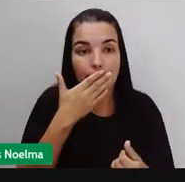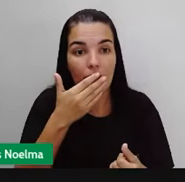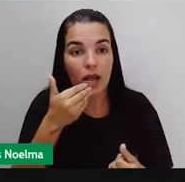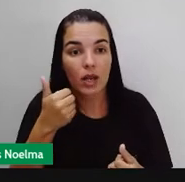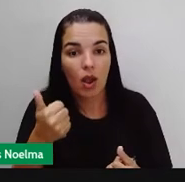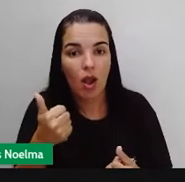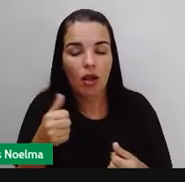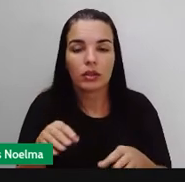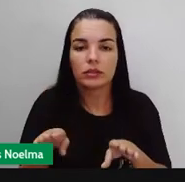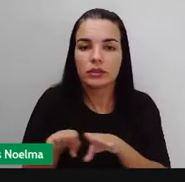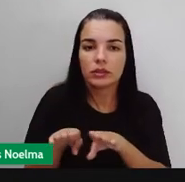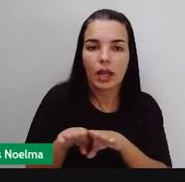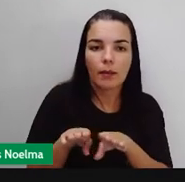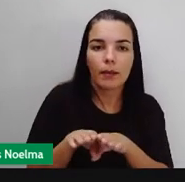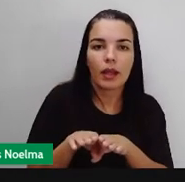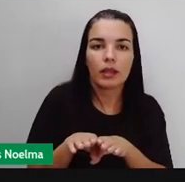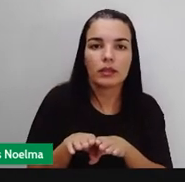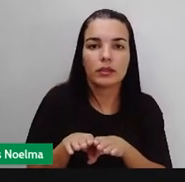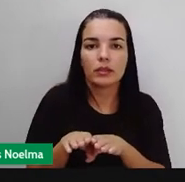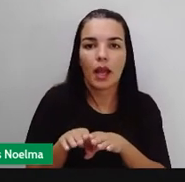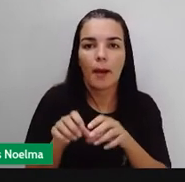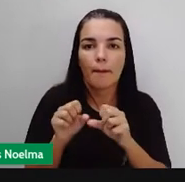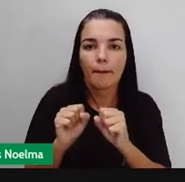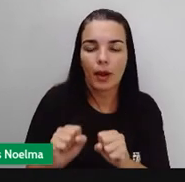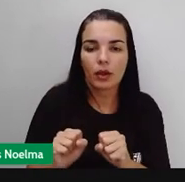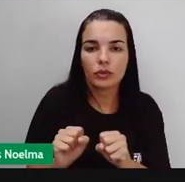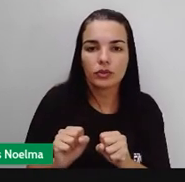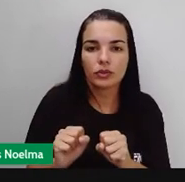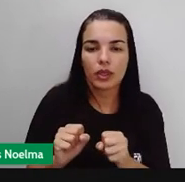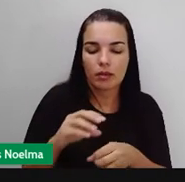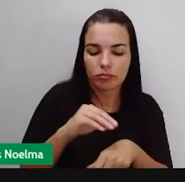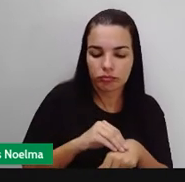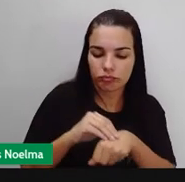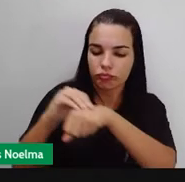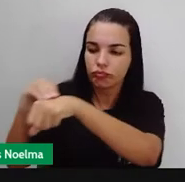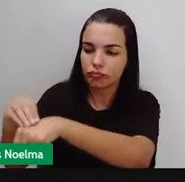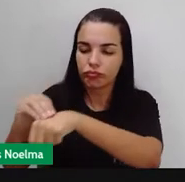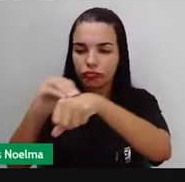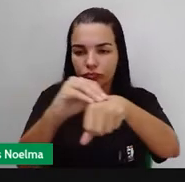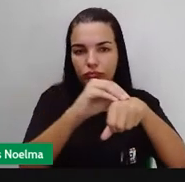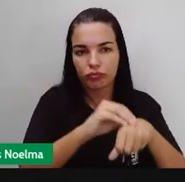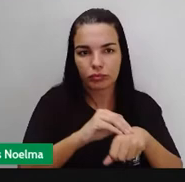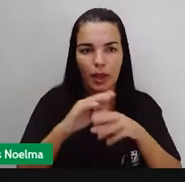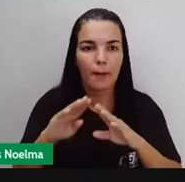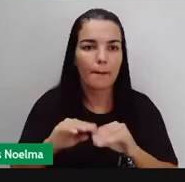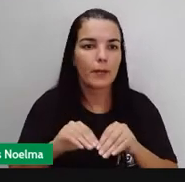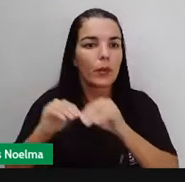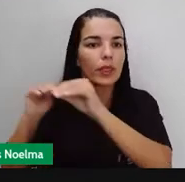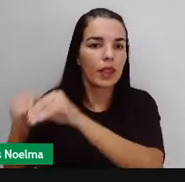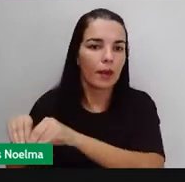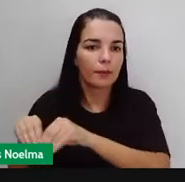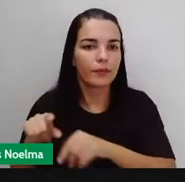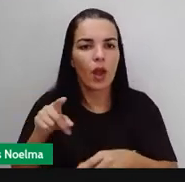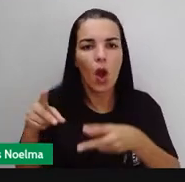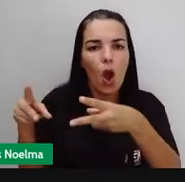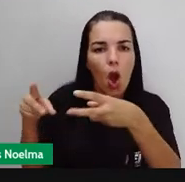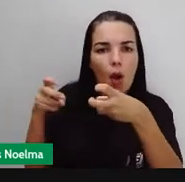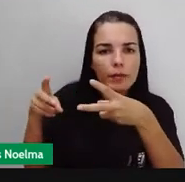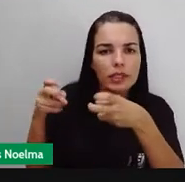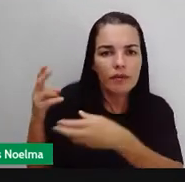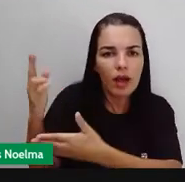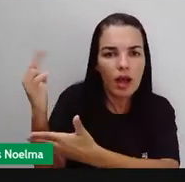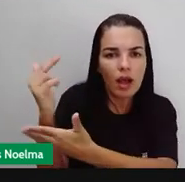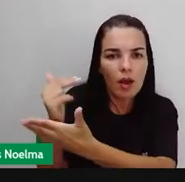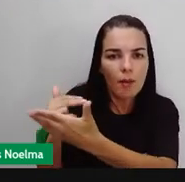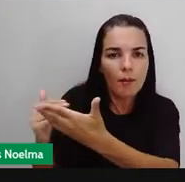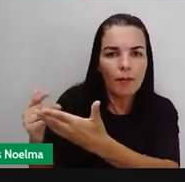assim, elas preferem sair dos seus locais de origem. O que você pode observar nesse mapa aqui? Olha